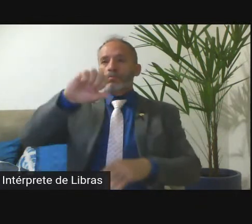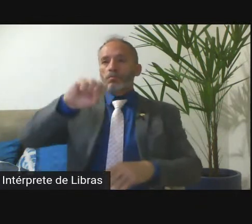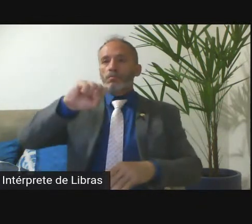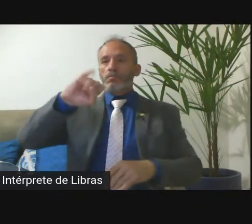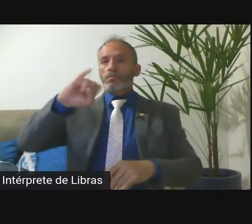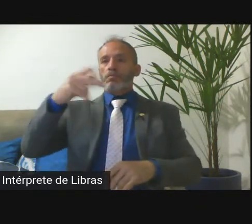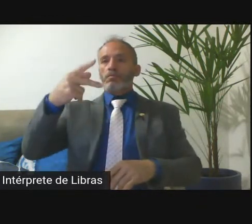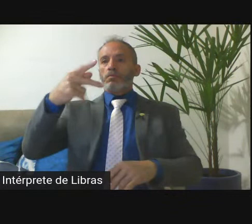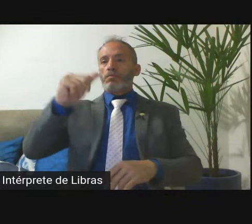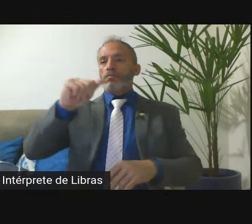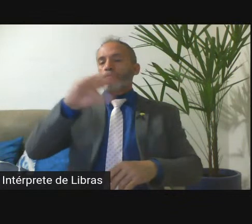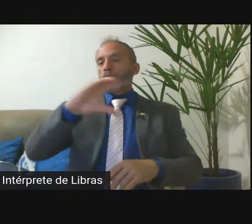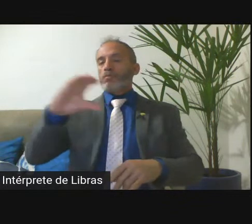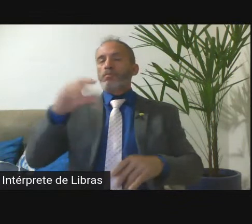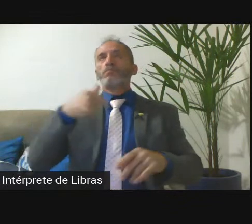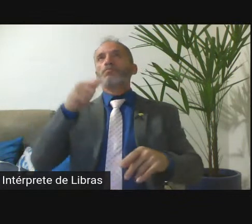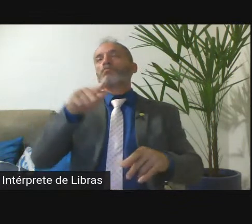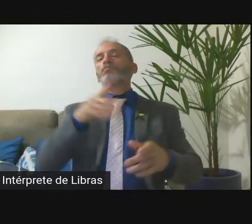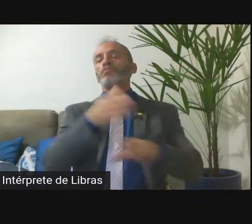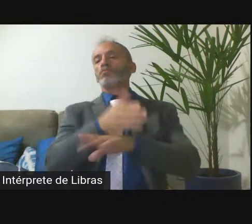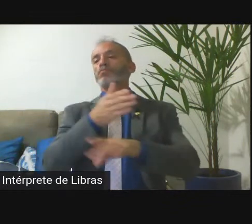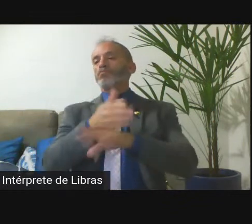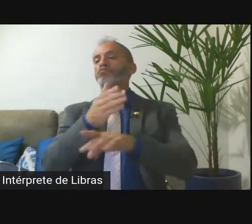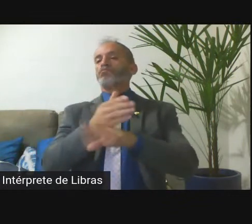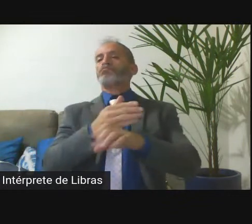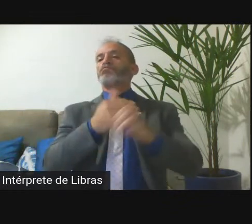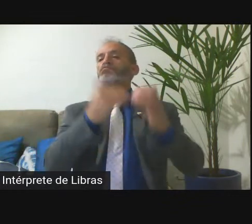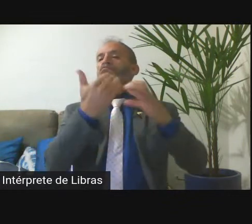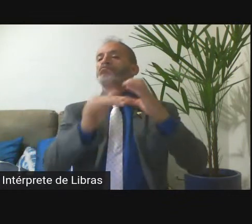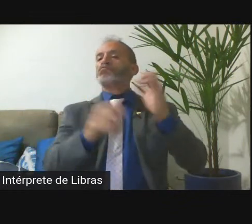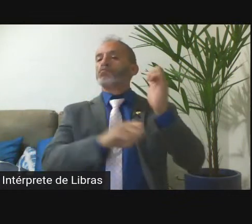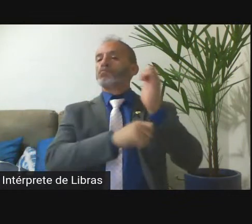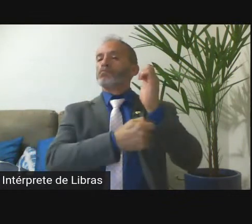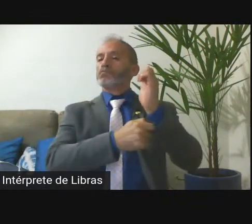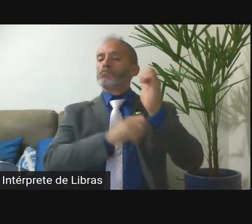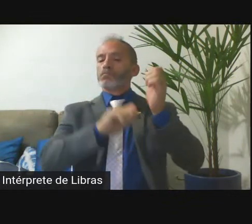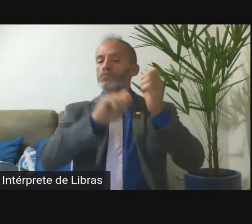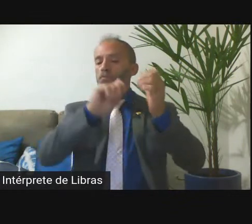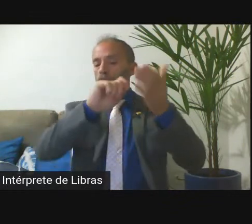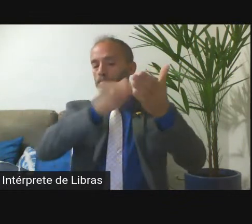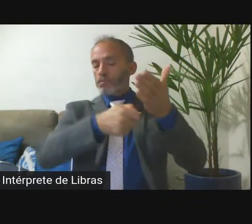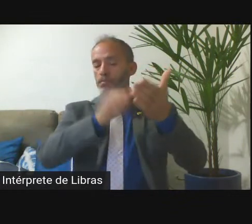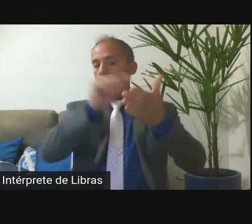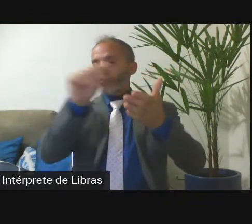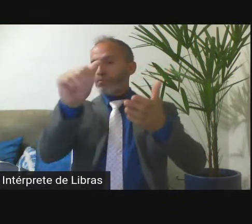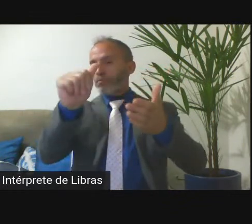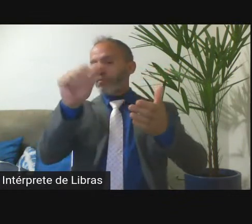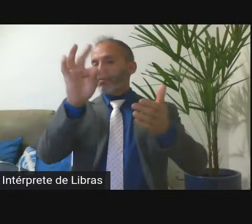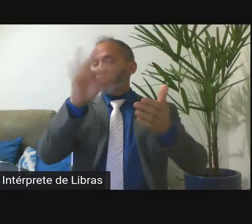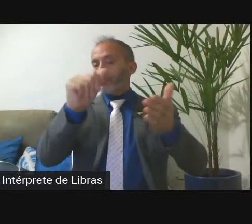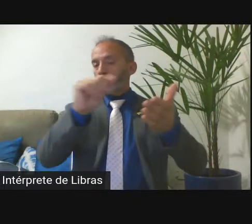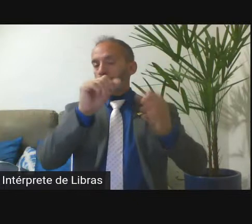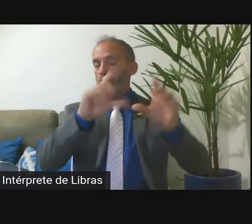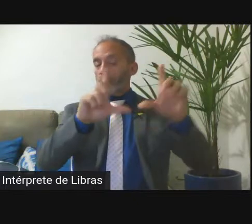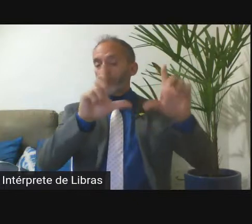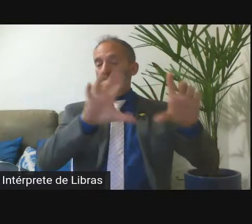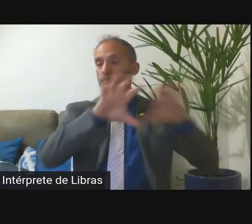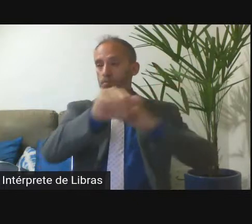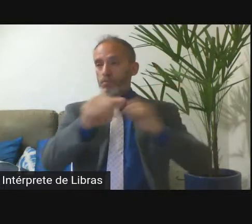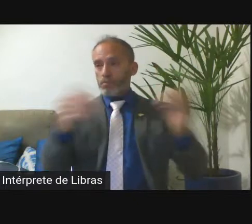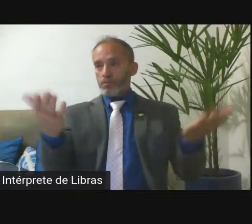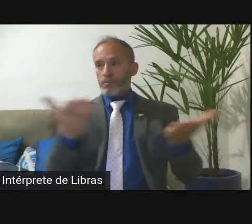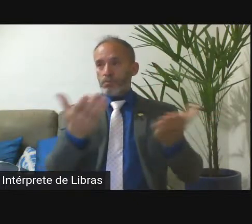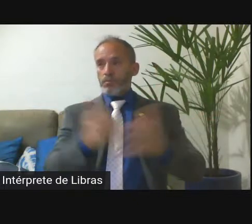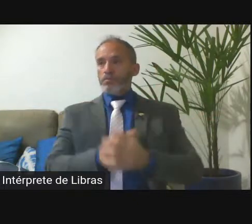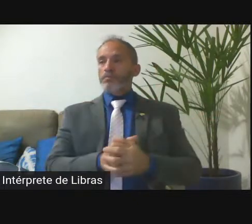com seu e-mail institucional e sua senha, e assinar a ata da colação de grau.